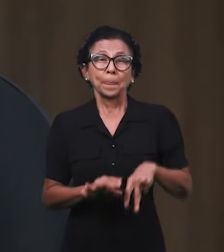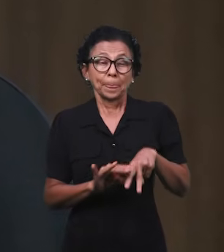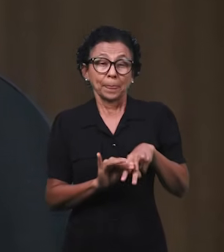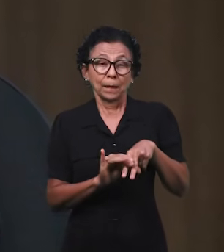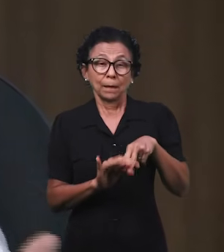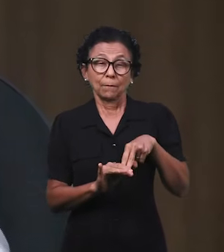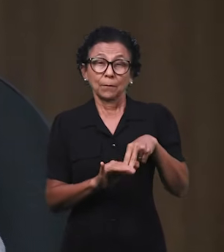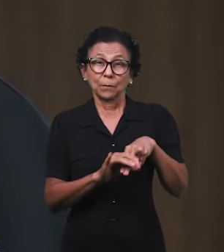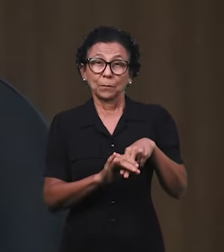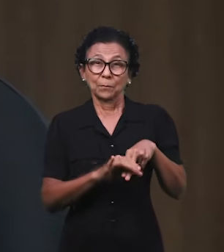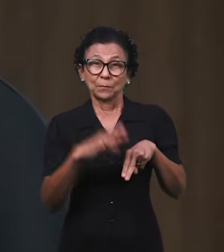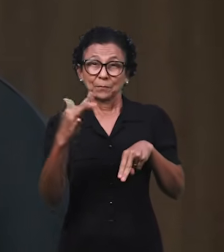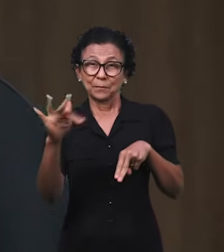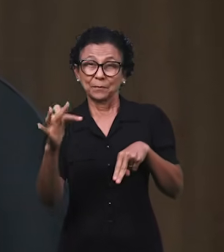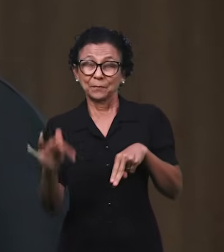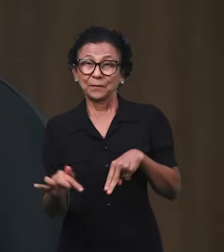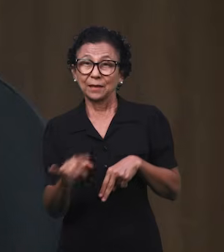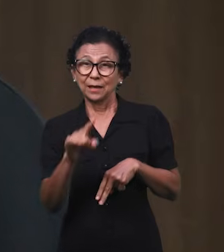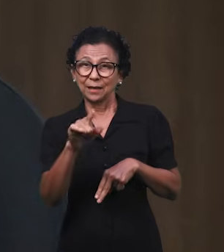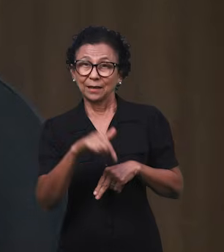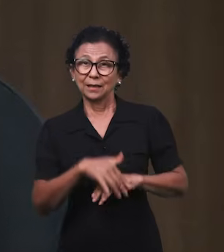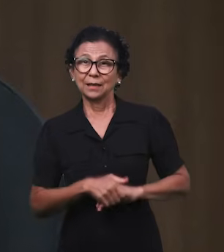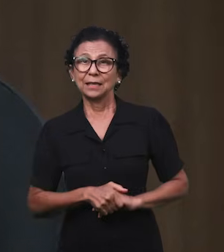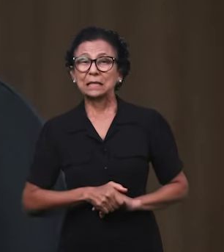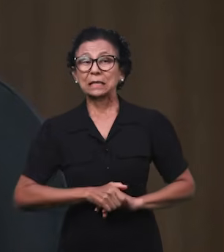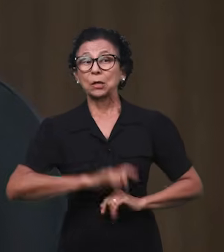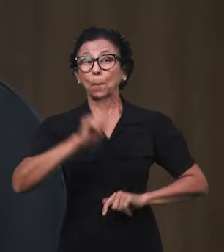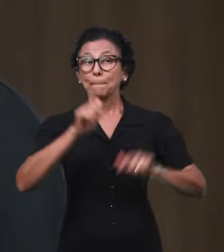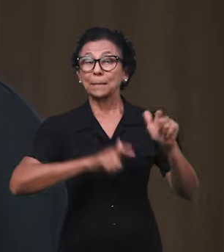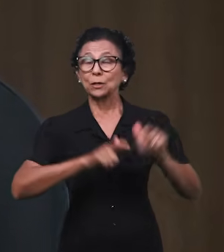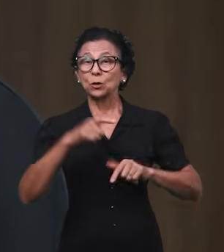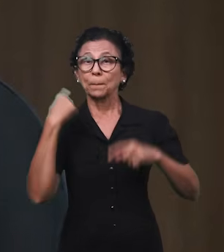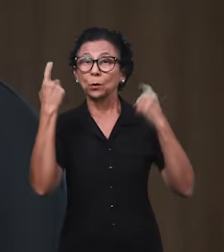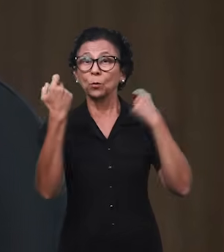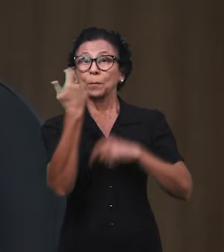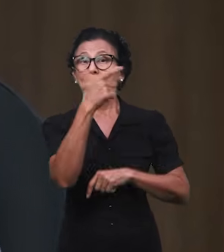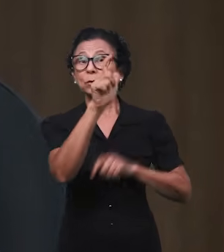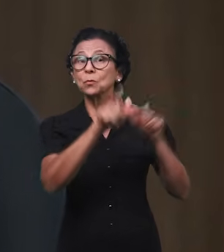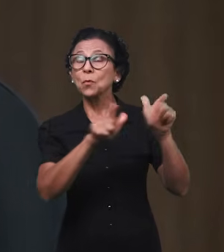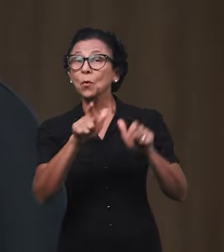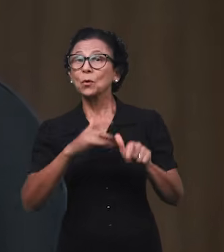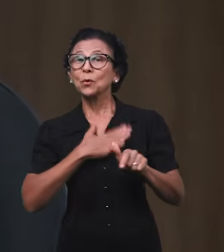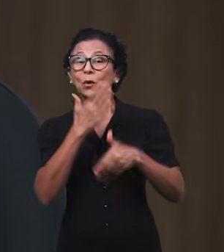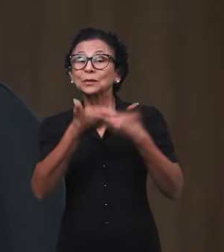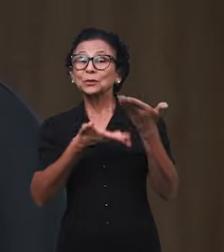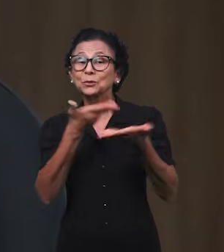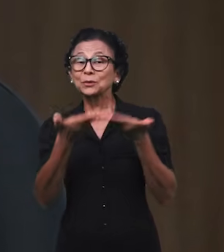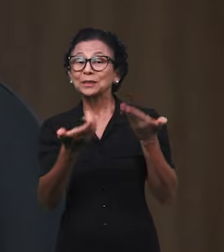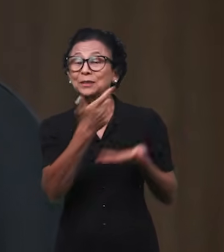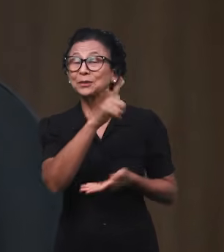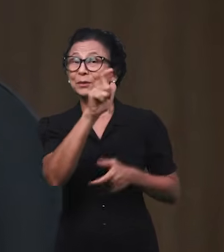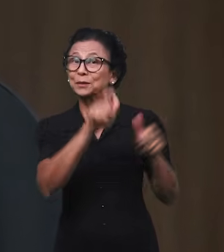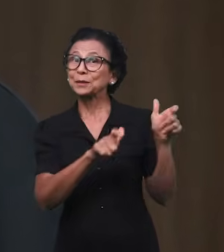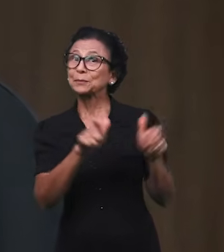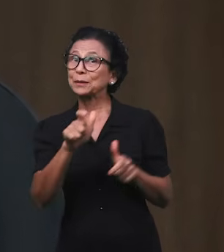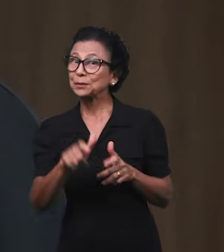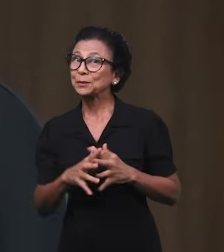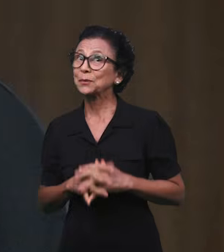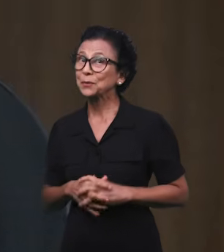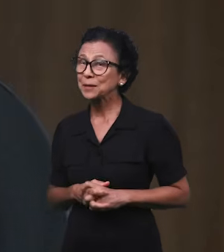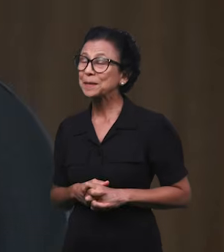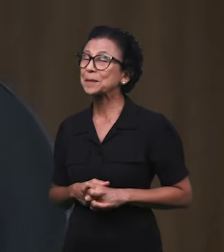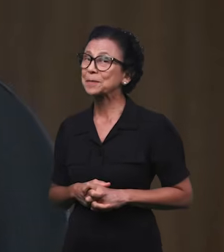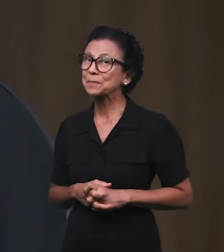pessoa que é muito preocupada com os outros, é perfeccionista, gosta muito de cuidar dos outros, mas nós temos que lembrar que nós temos que